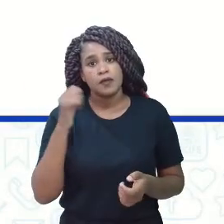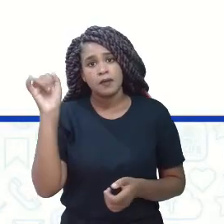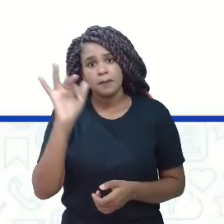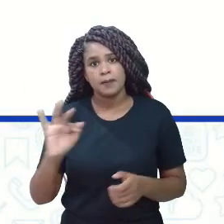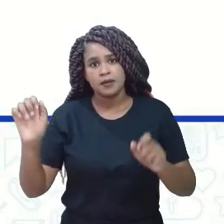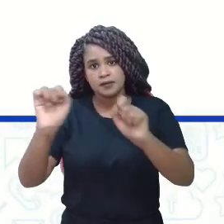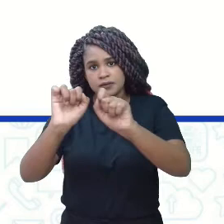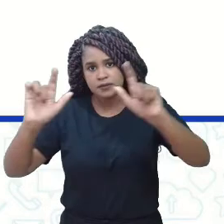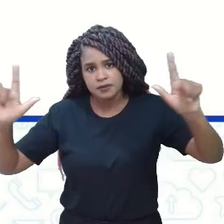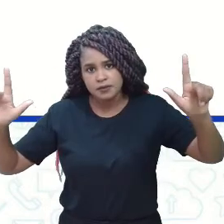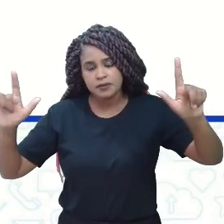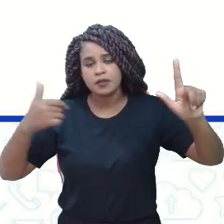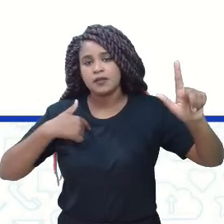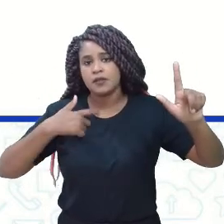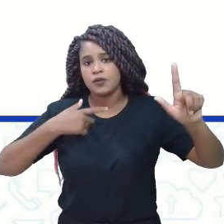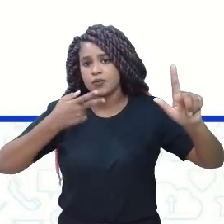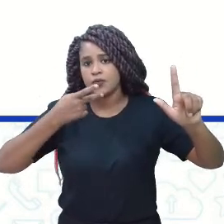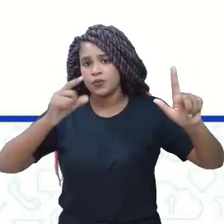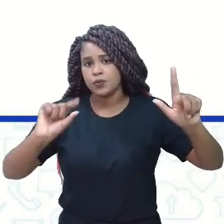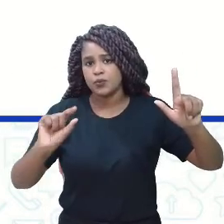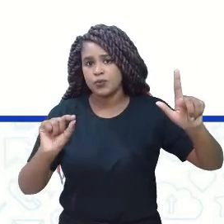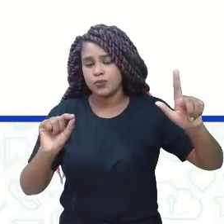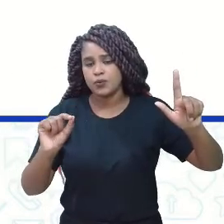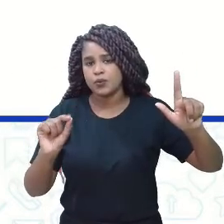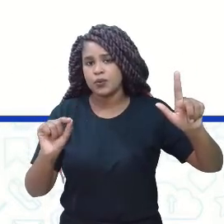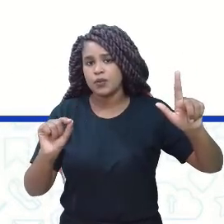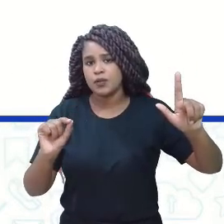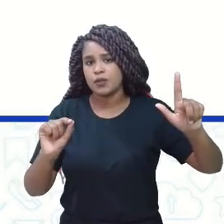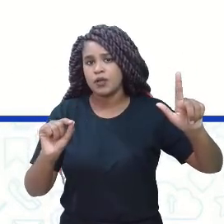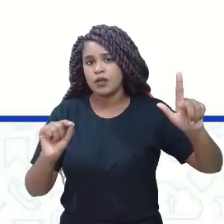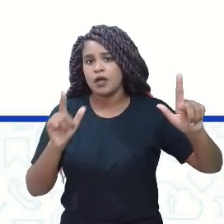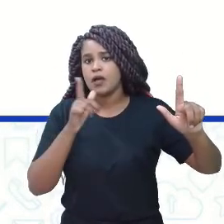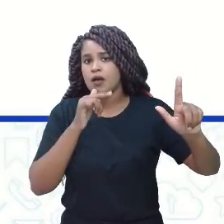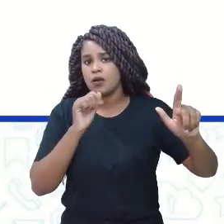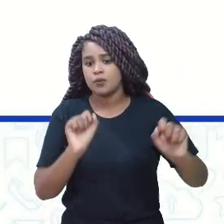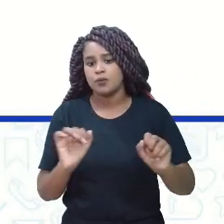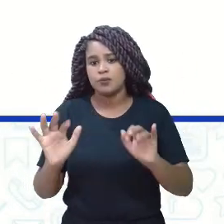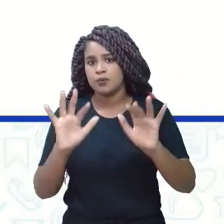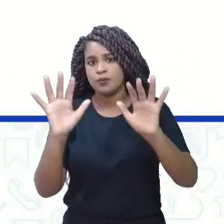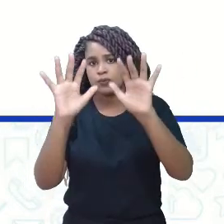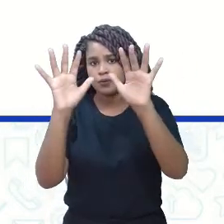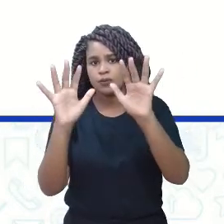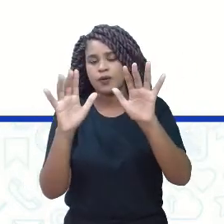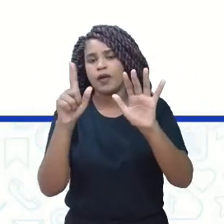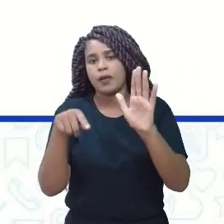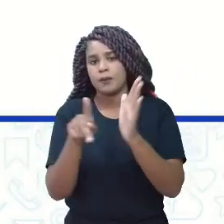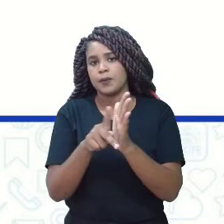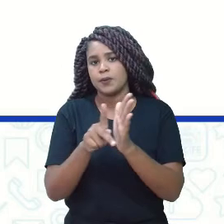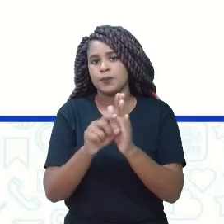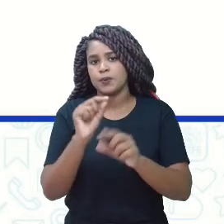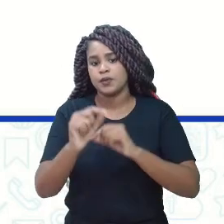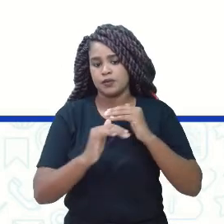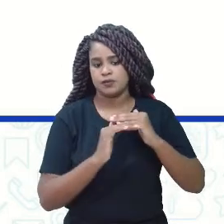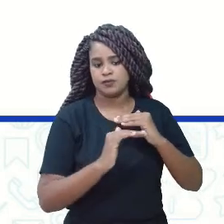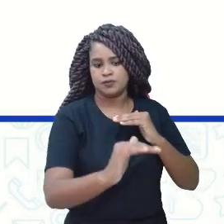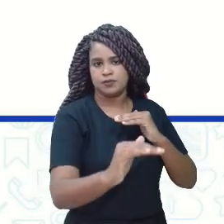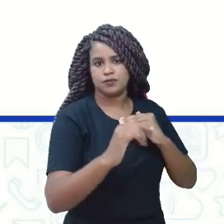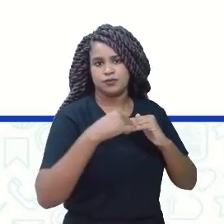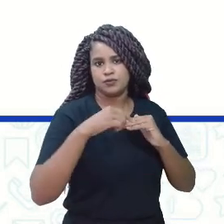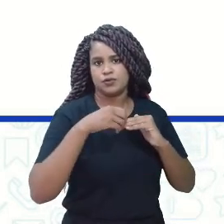Quando eu falo água que está, a evaporação do solo, é justamente esses corpos hídricos que estão na parte do solo, da